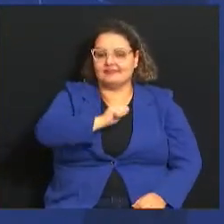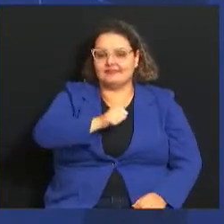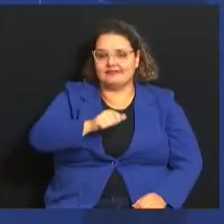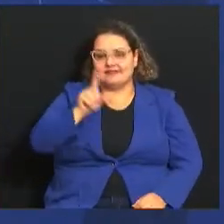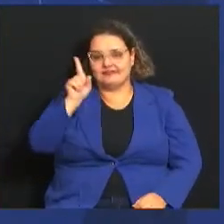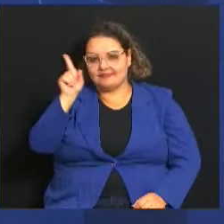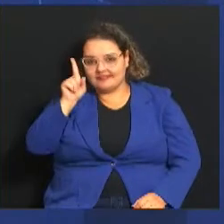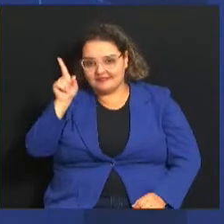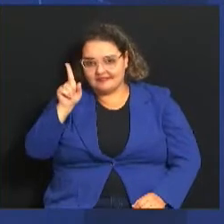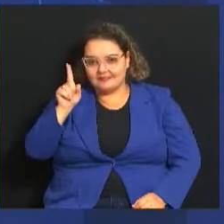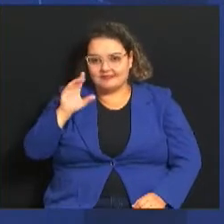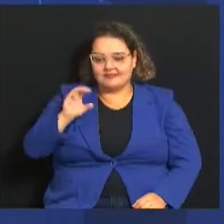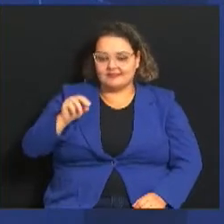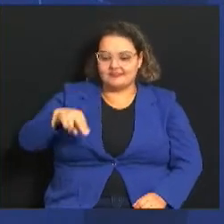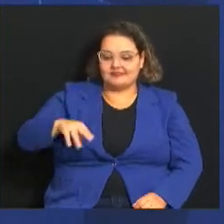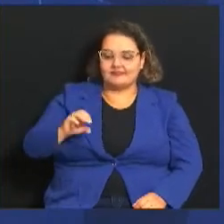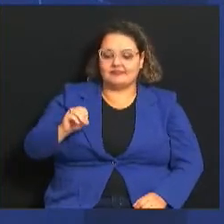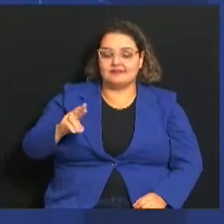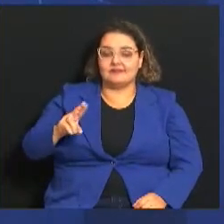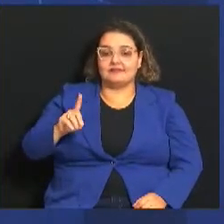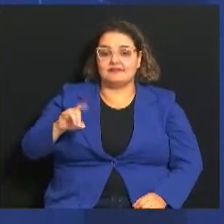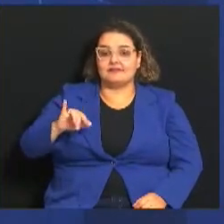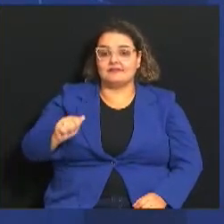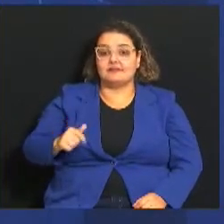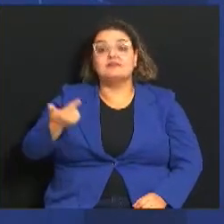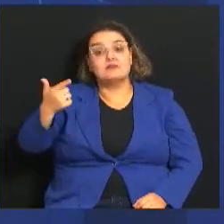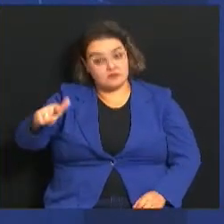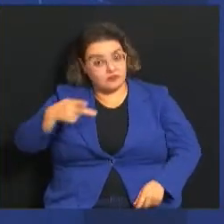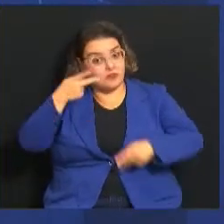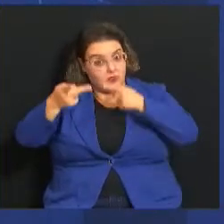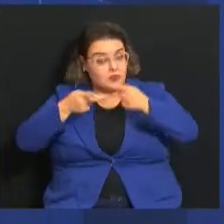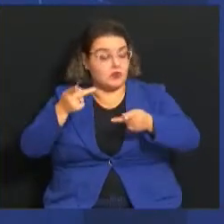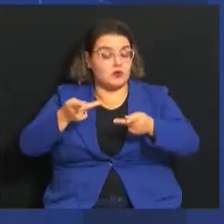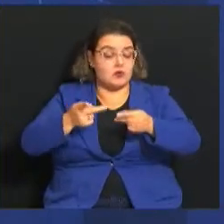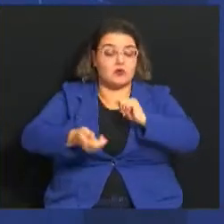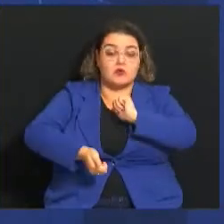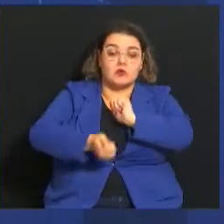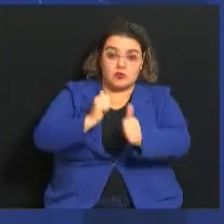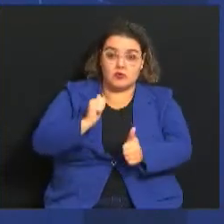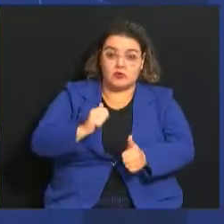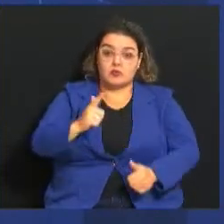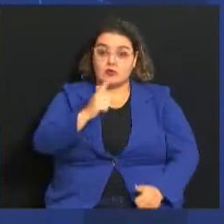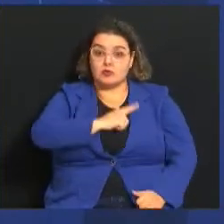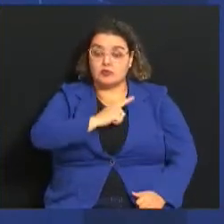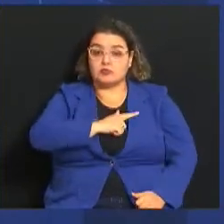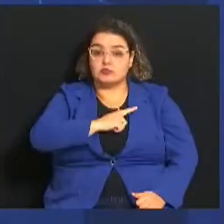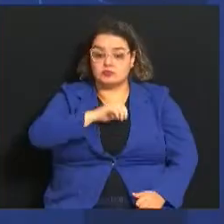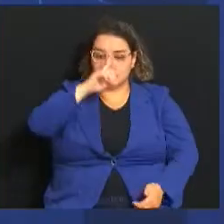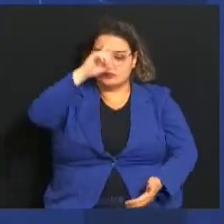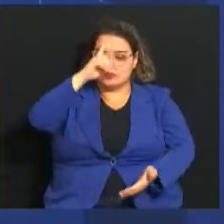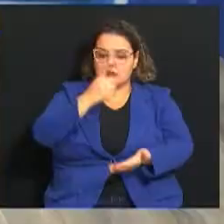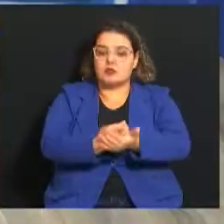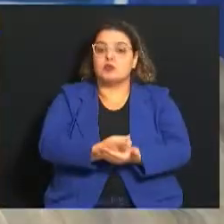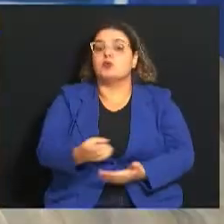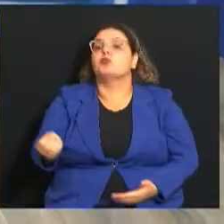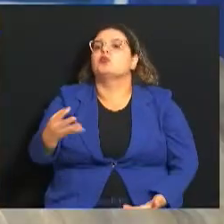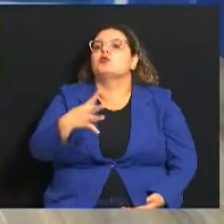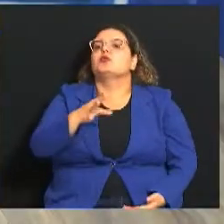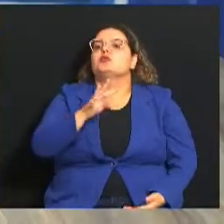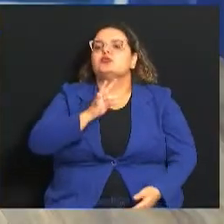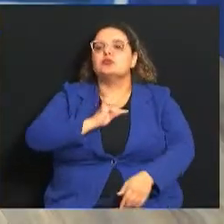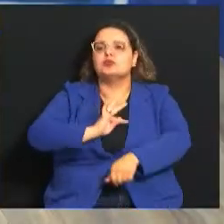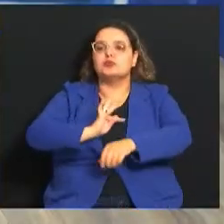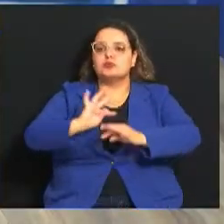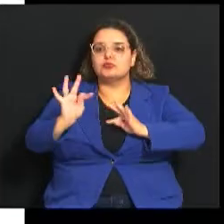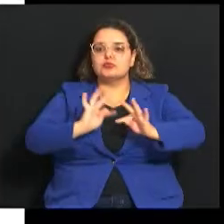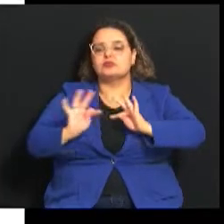Arena Concórdia. A gente continua falando sobre esporte porque a diretoria do Guarani definiu o novo treinador, site